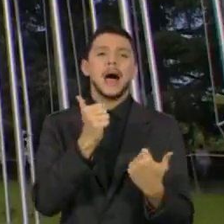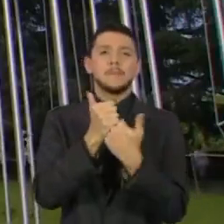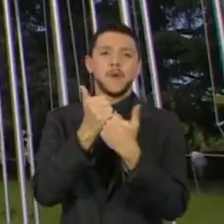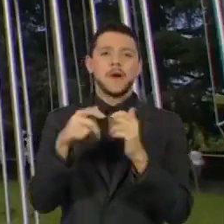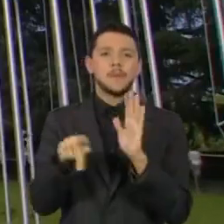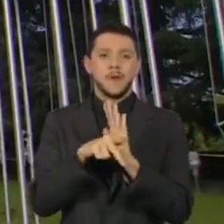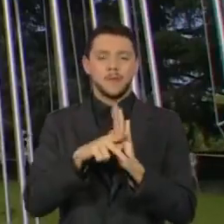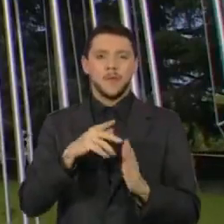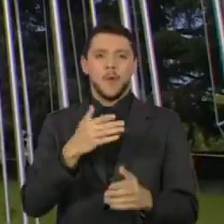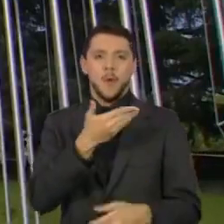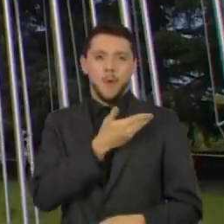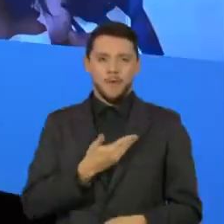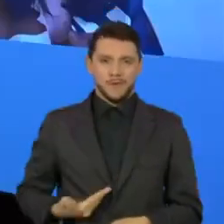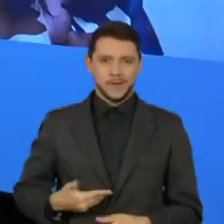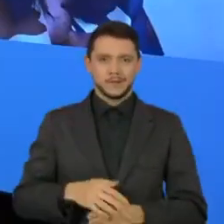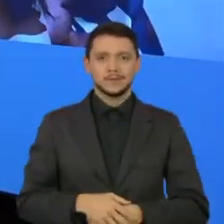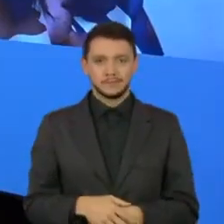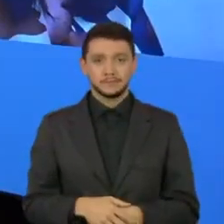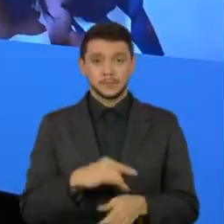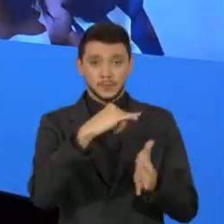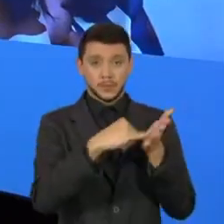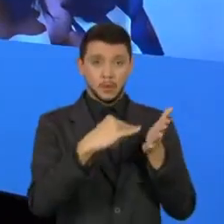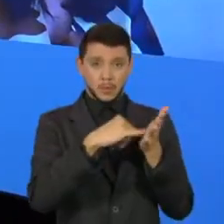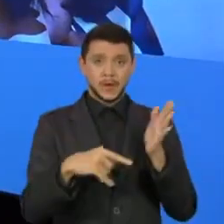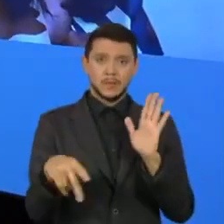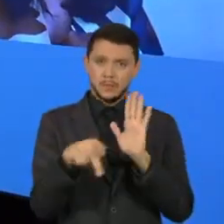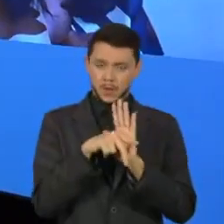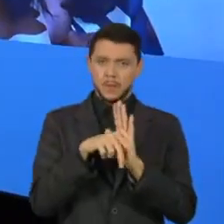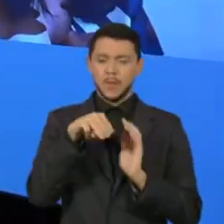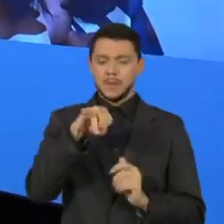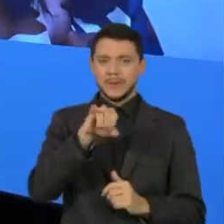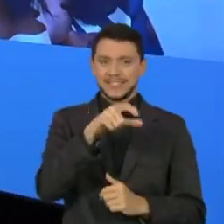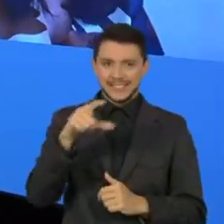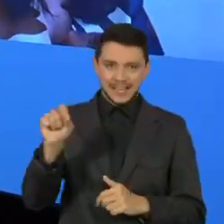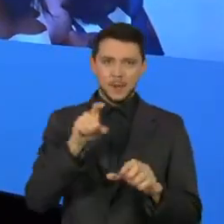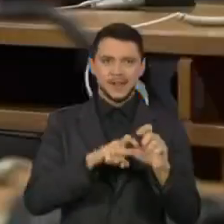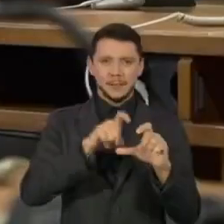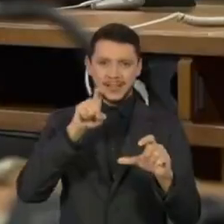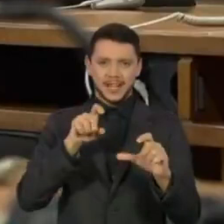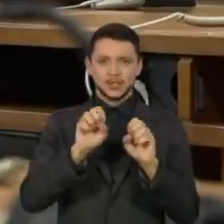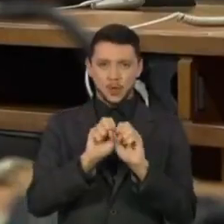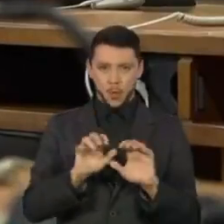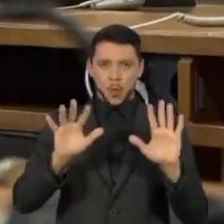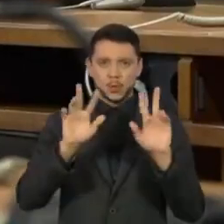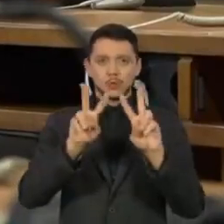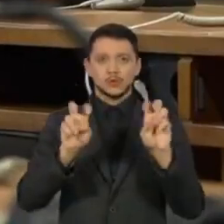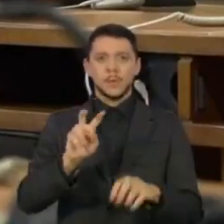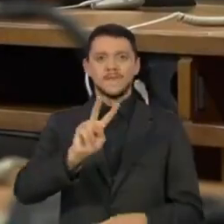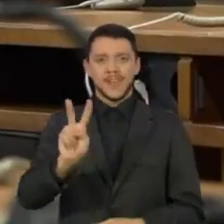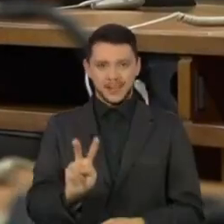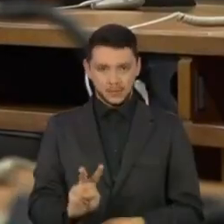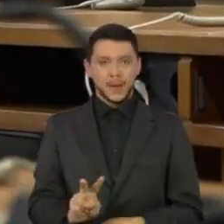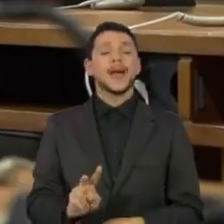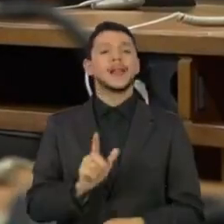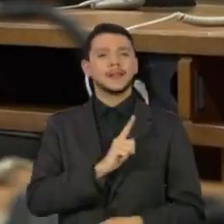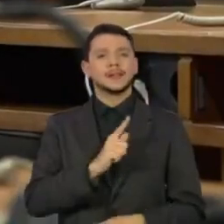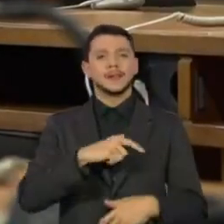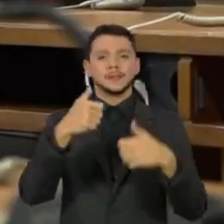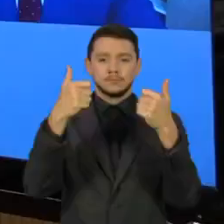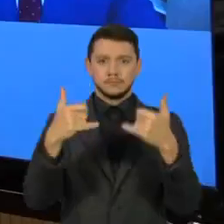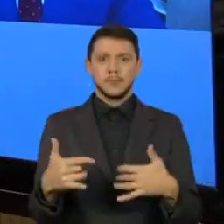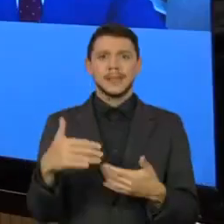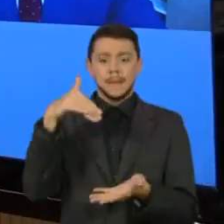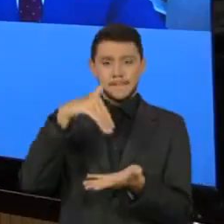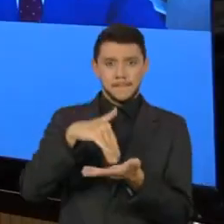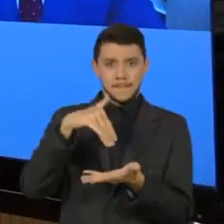o documento elaborado pela missão internacional independente da ONU sobre a Venezuela alega que pelo menos